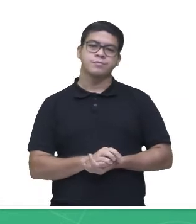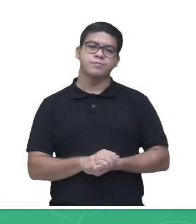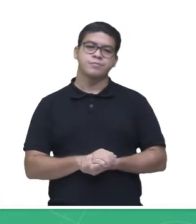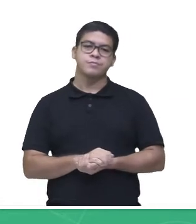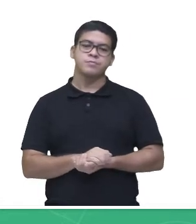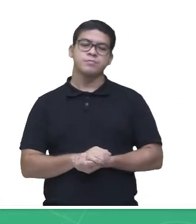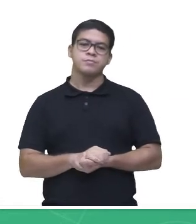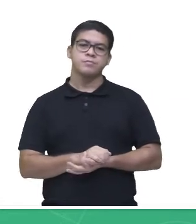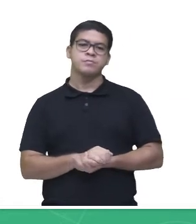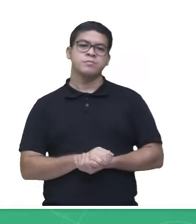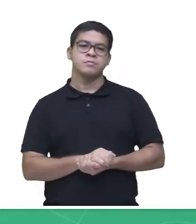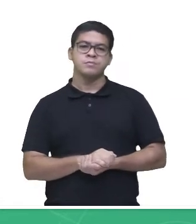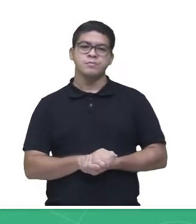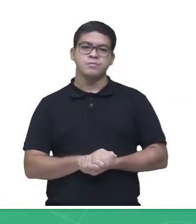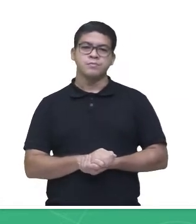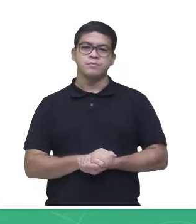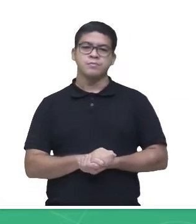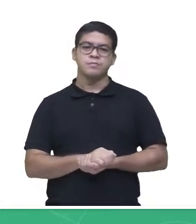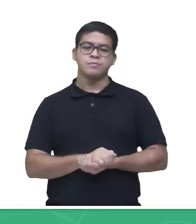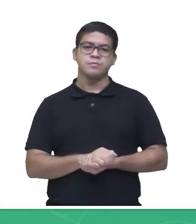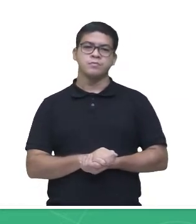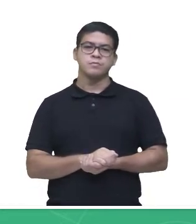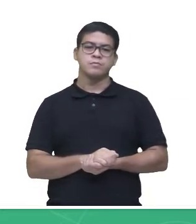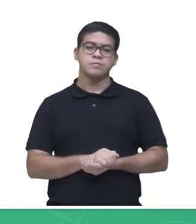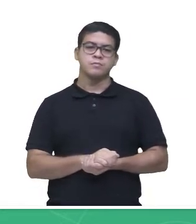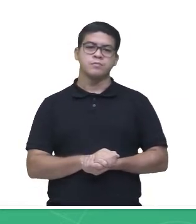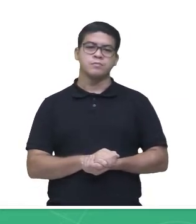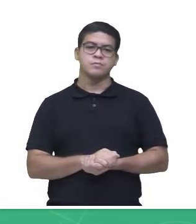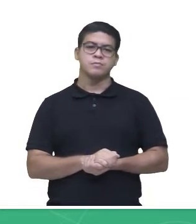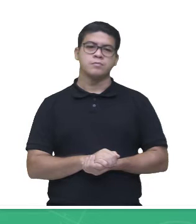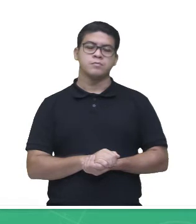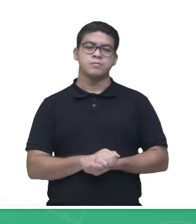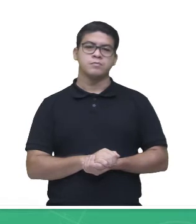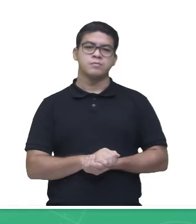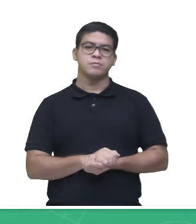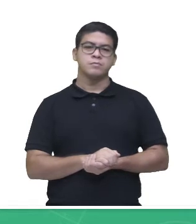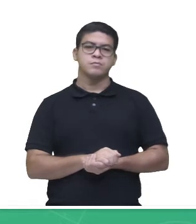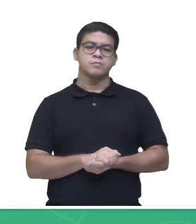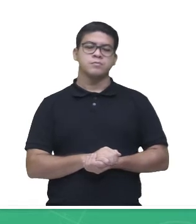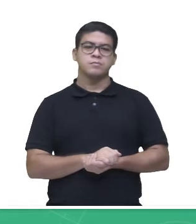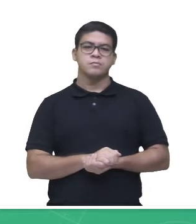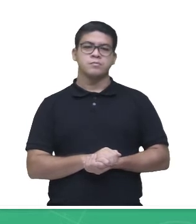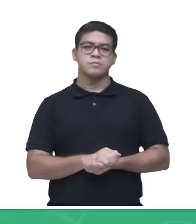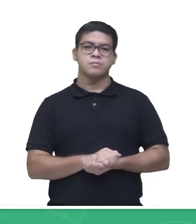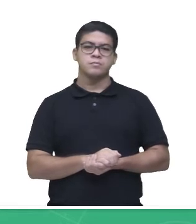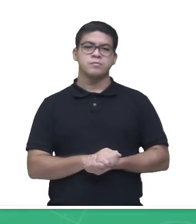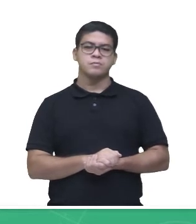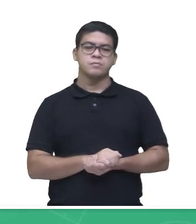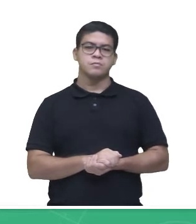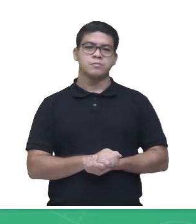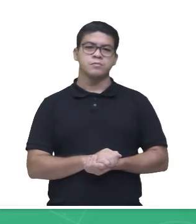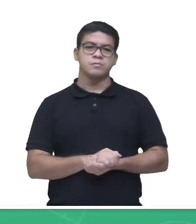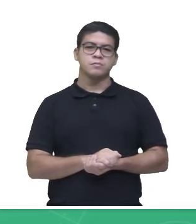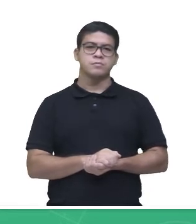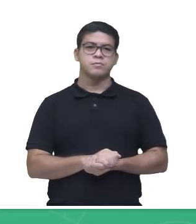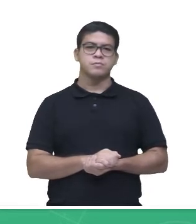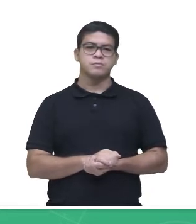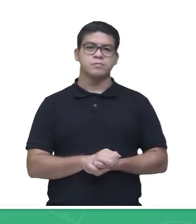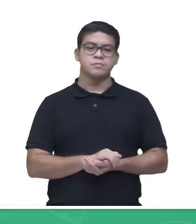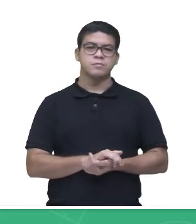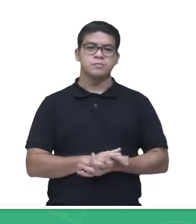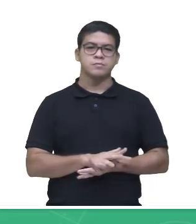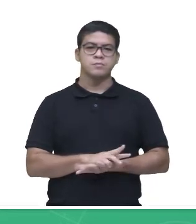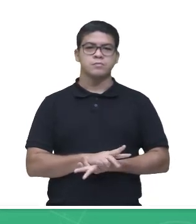com quem está utilizando, com quem está falando. Está utilizando esse tempo verbal que é o falante